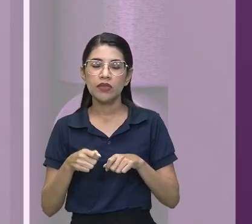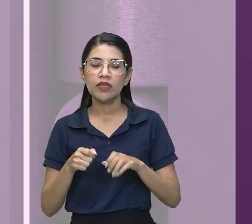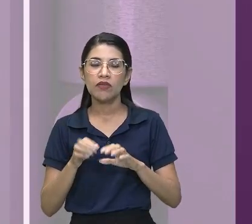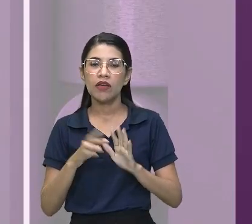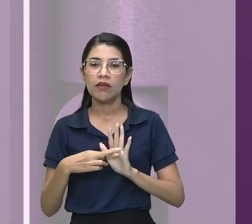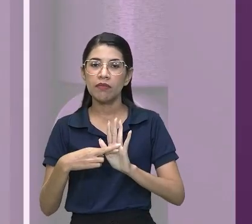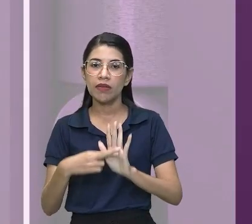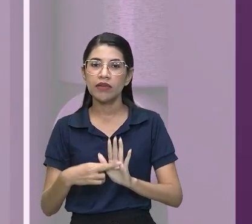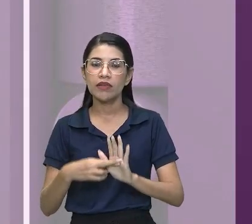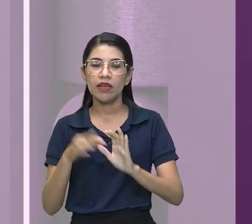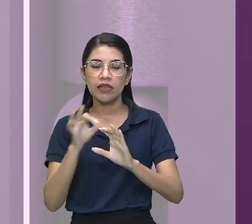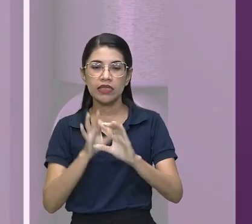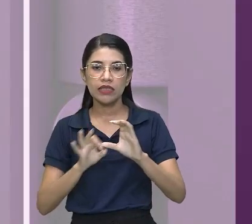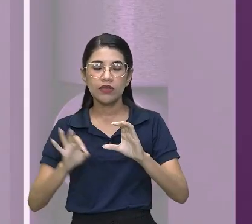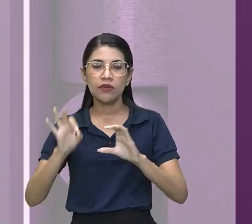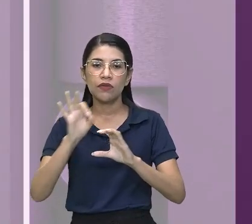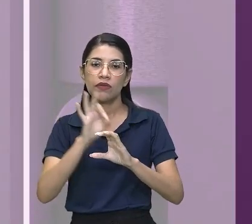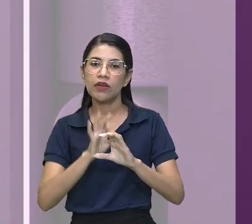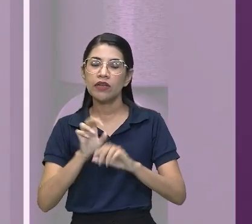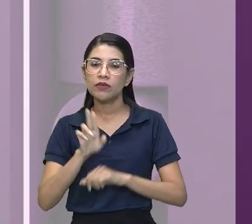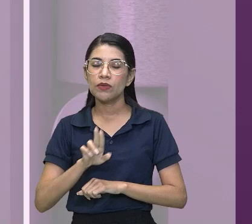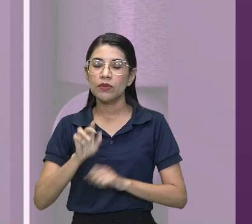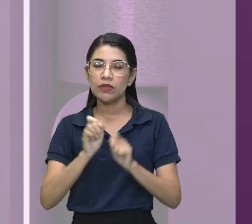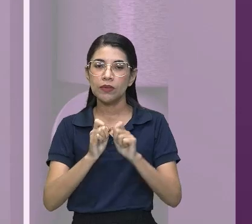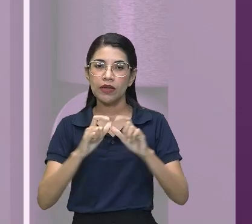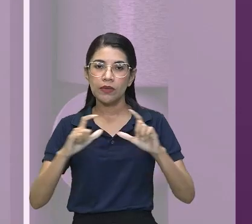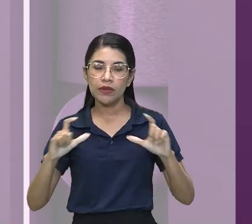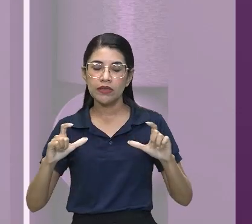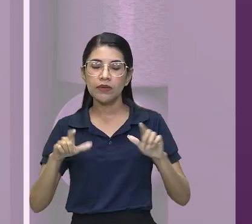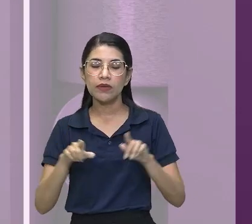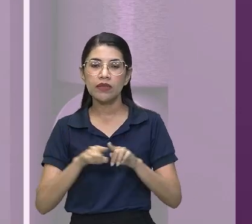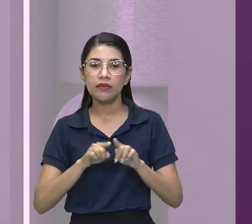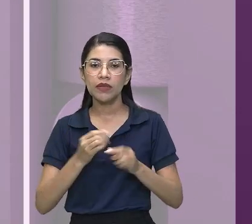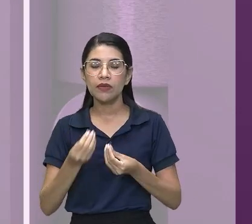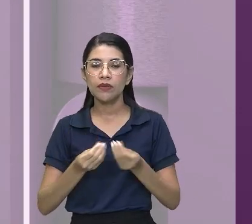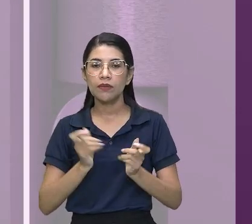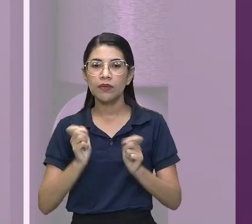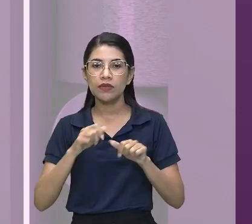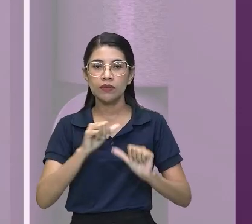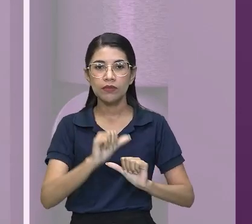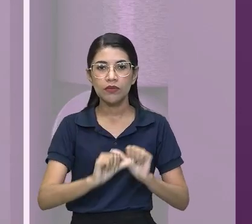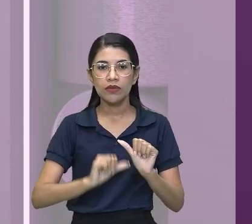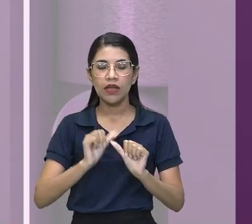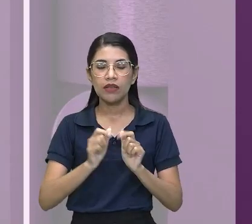aí a nossa circunferência através da equação e fazer a transformação aí da